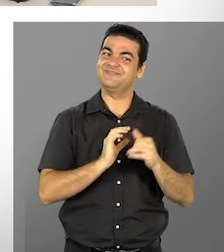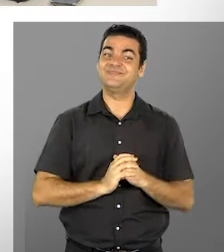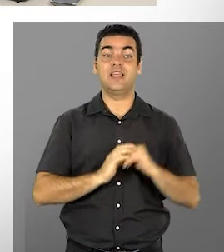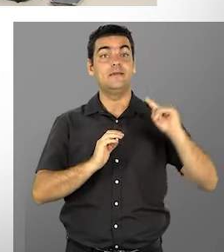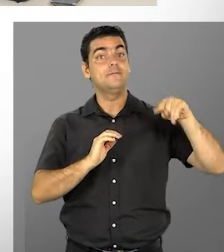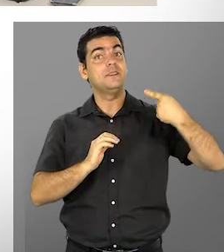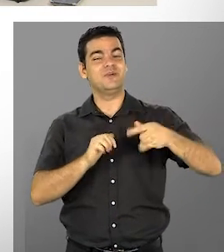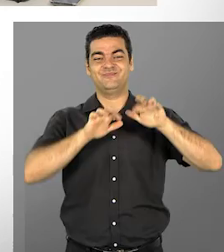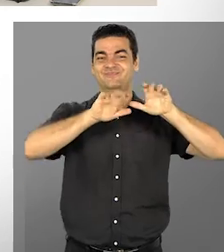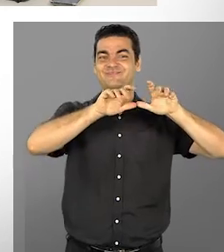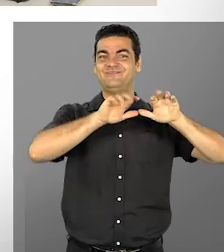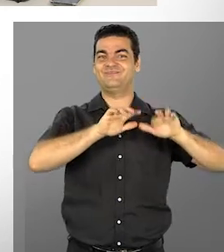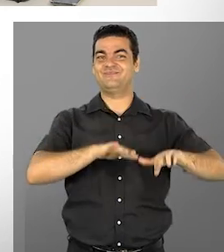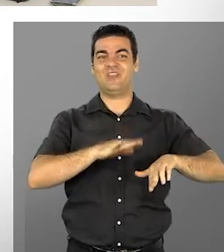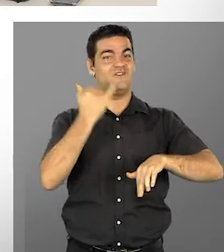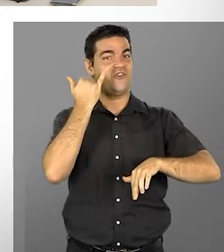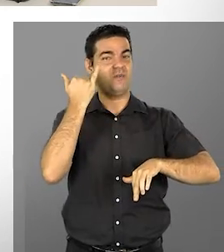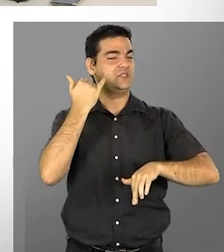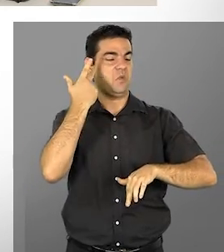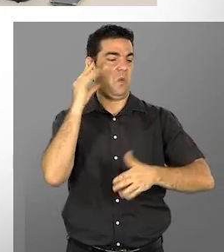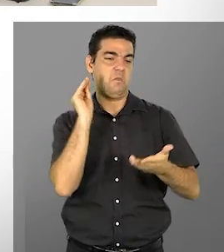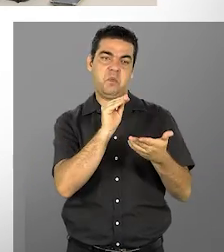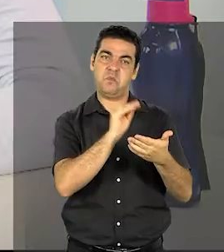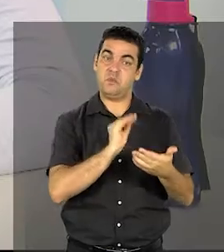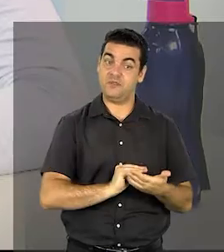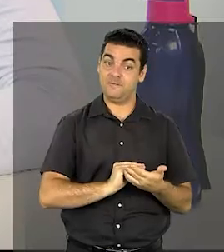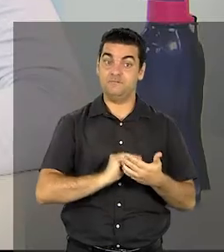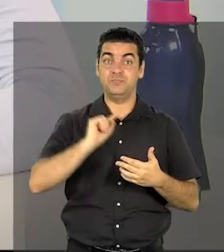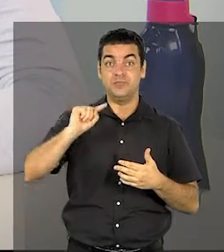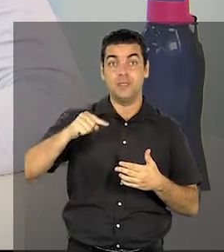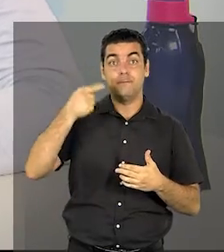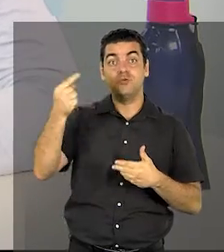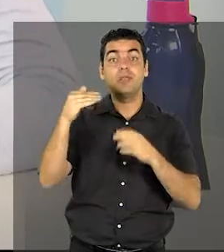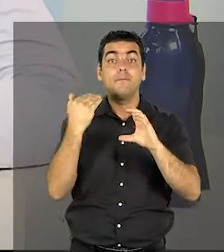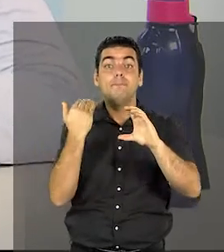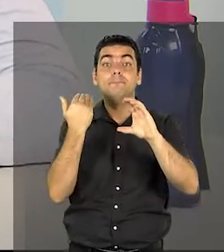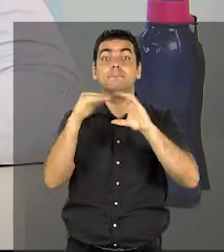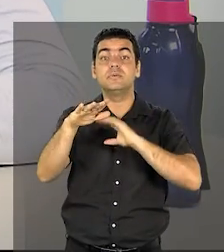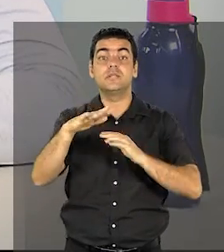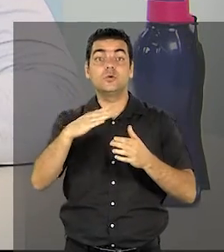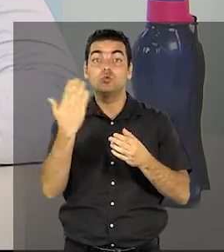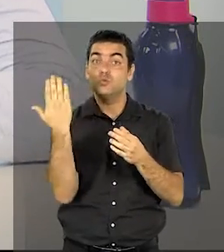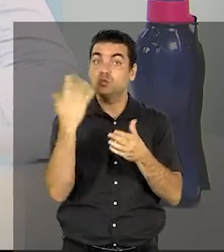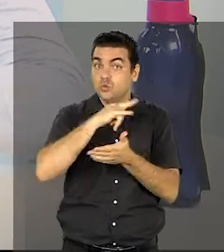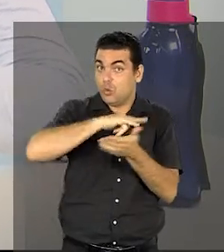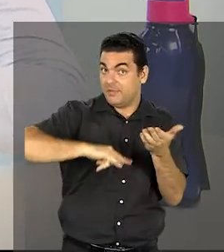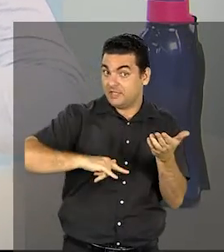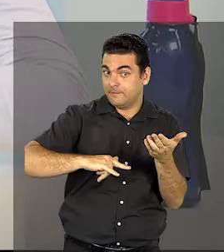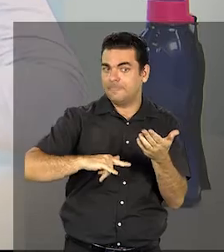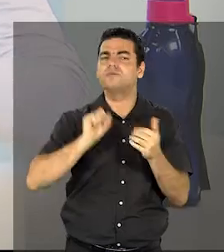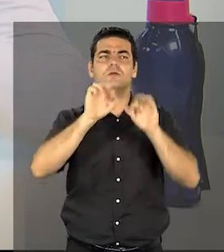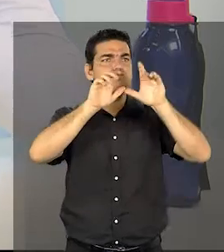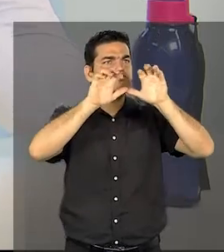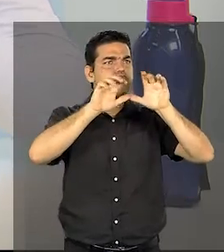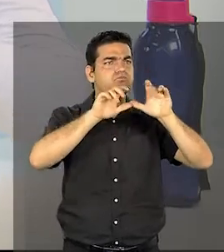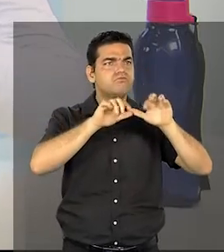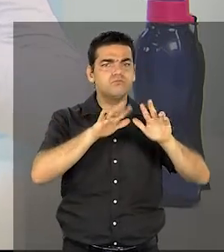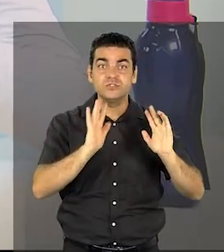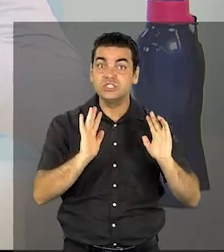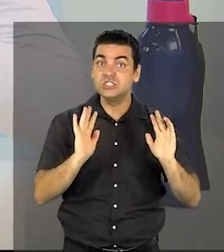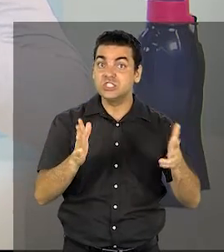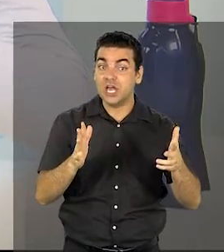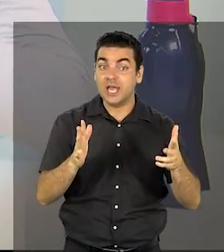Tenho. E depois é só preencher os dados obrigatórios. A próxima etapa é a do envio da documentação. Basicamente, você preenche